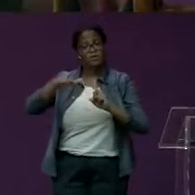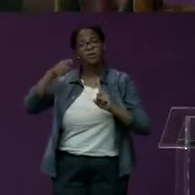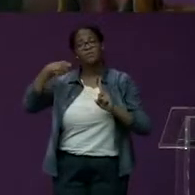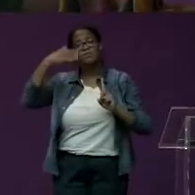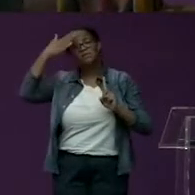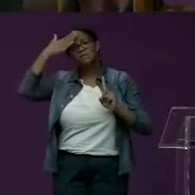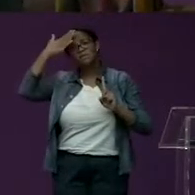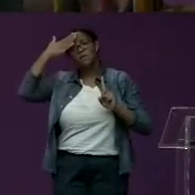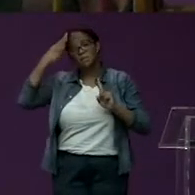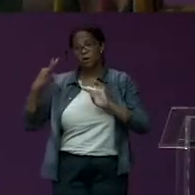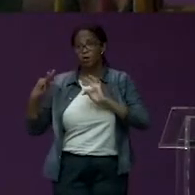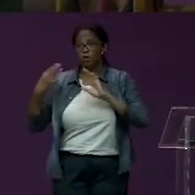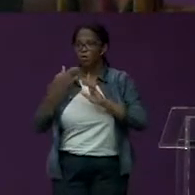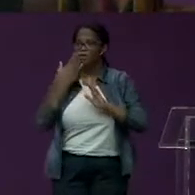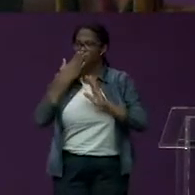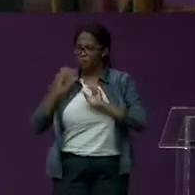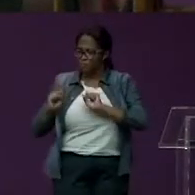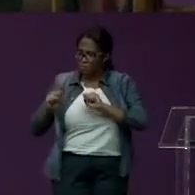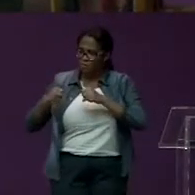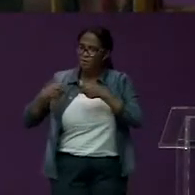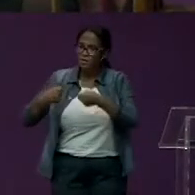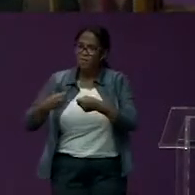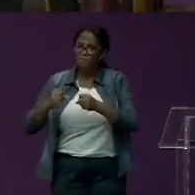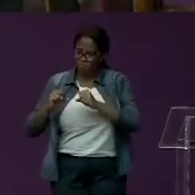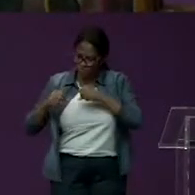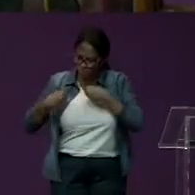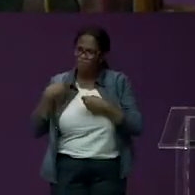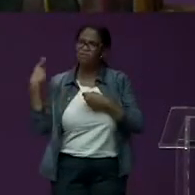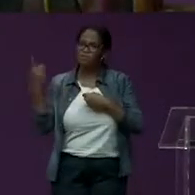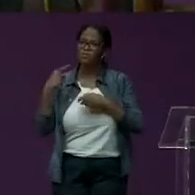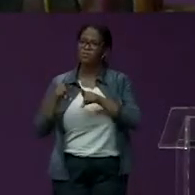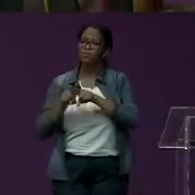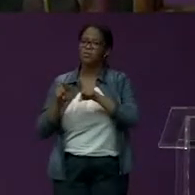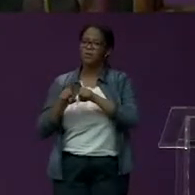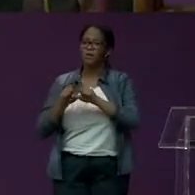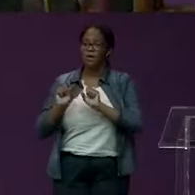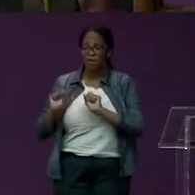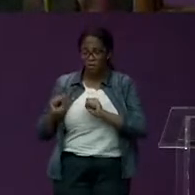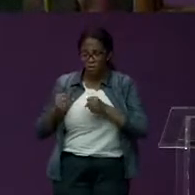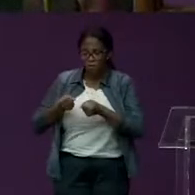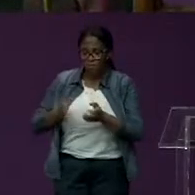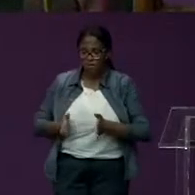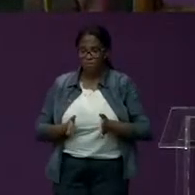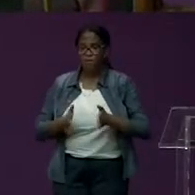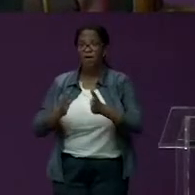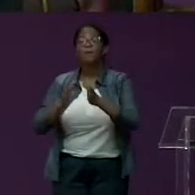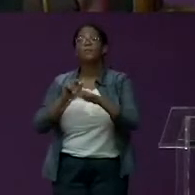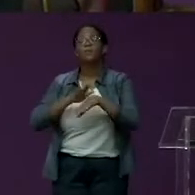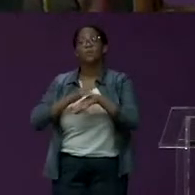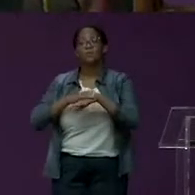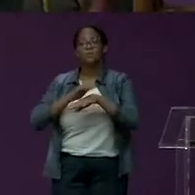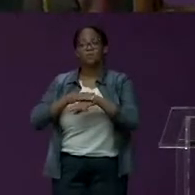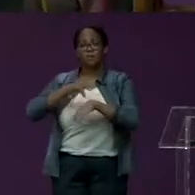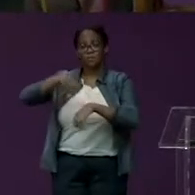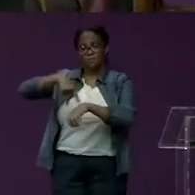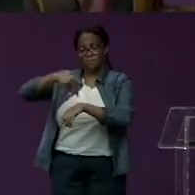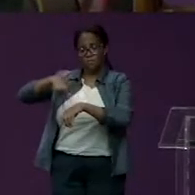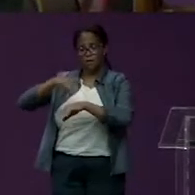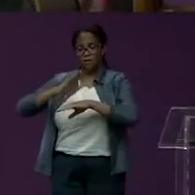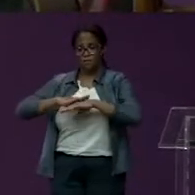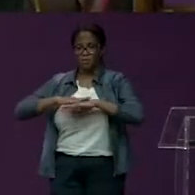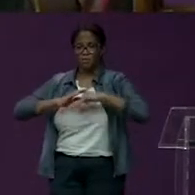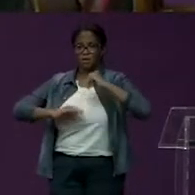para que todos nós defendamos isso e defendamos também como um caminho do país ser autônomo em relação